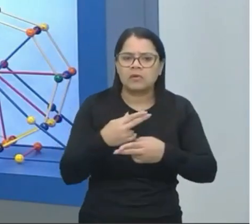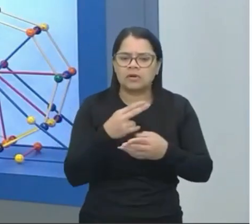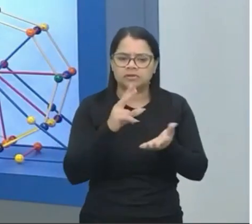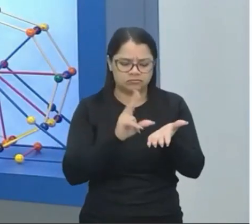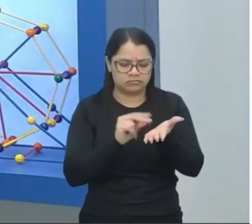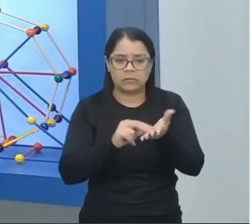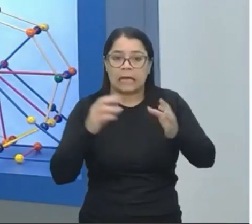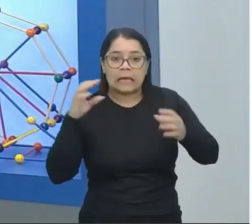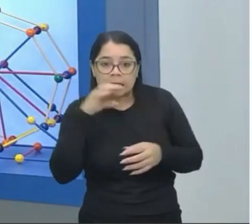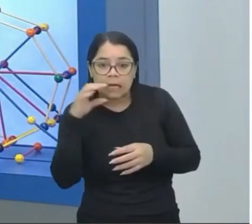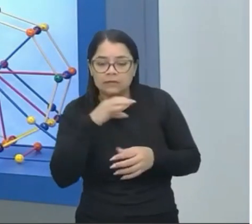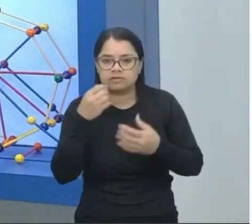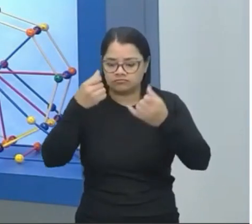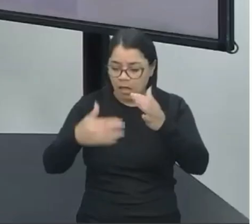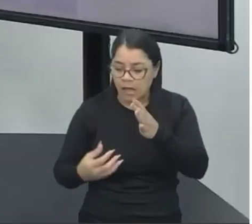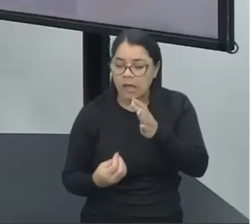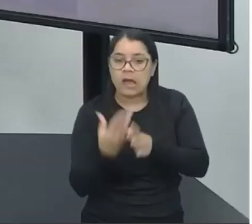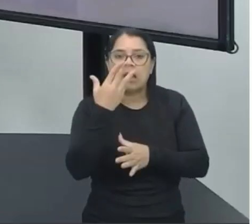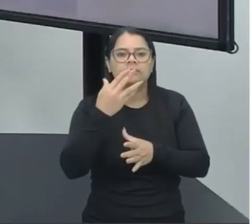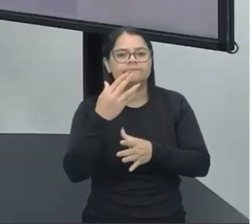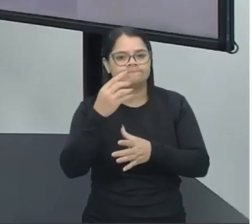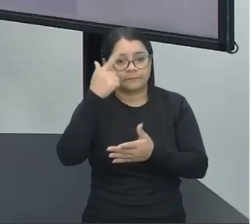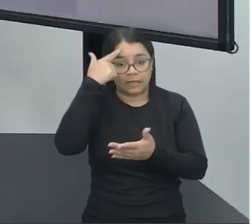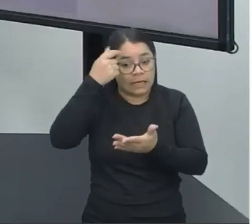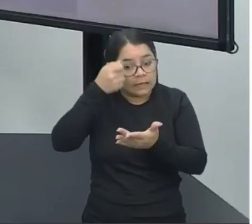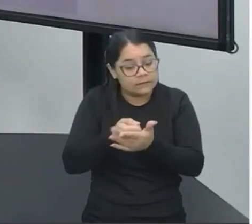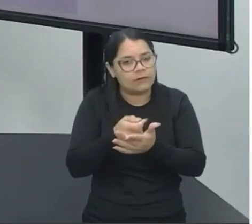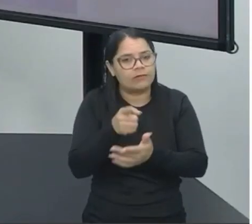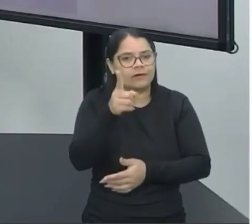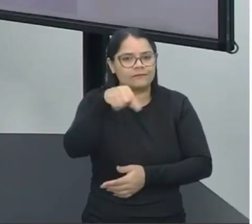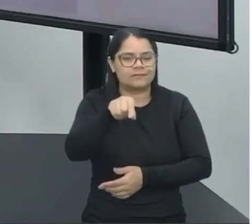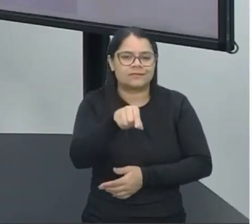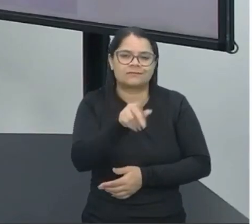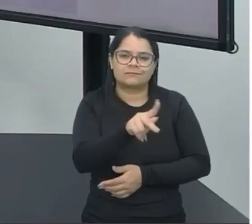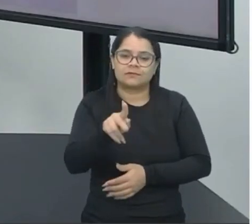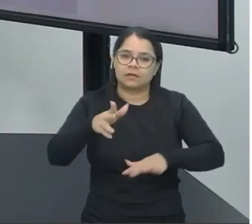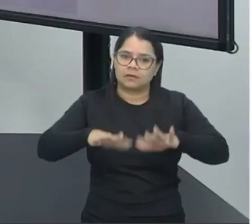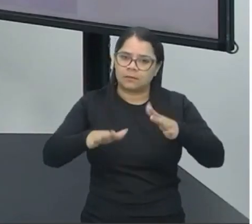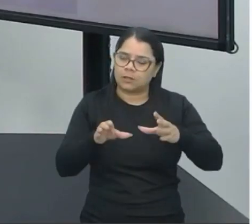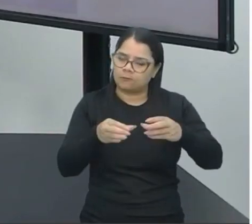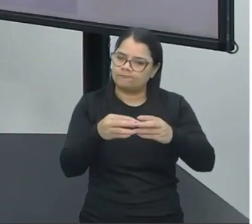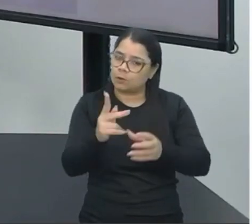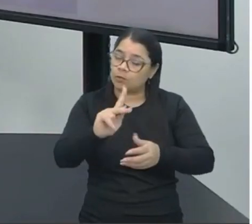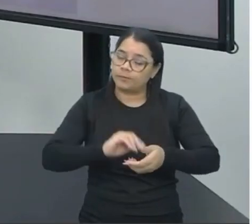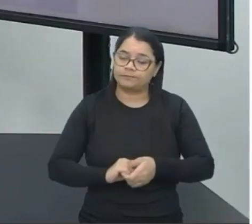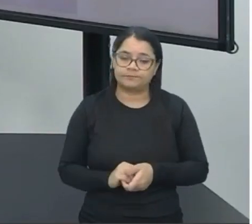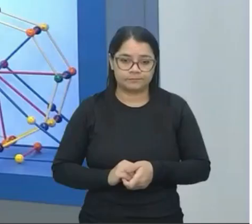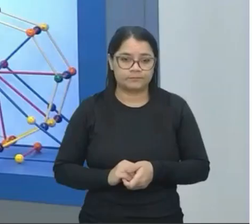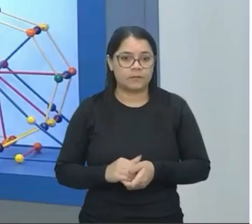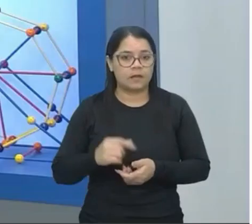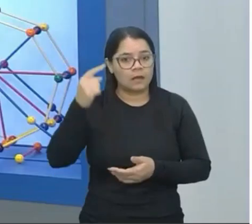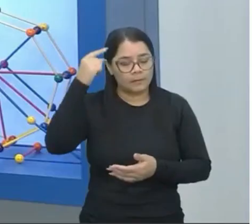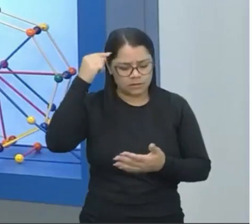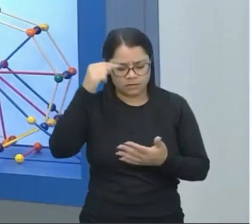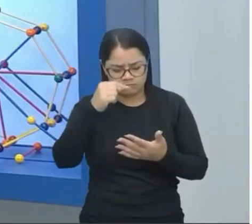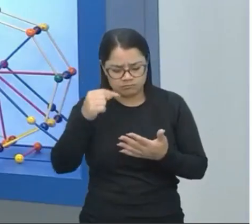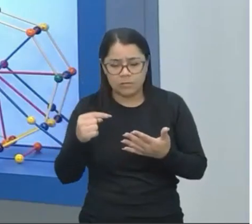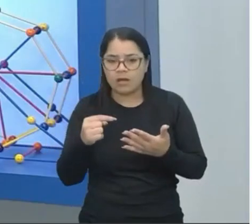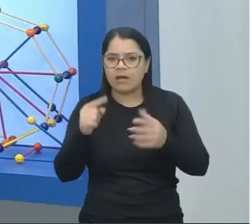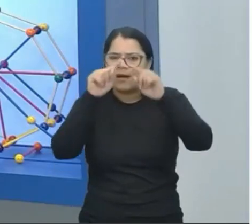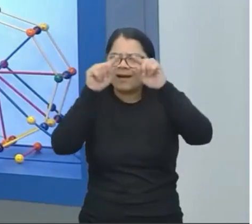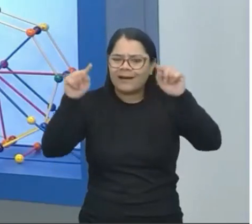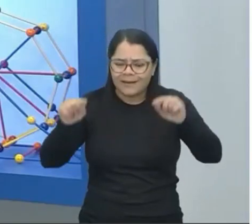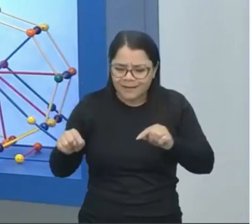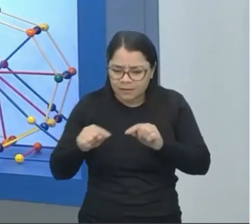para efetuar essa montagem? Essa decisão cabe a você, professor, de acordo com a sua turma. E pensando nas peças do cofre, tem que ficar